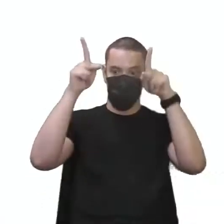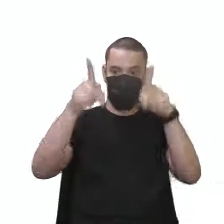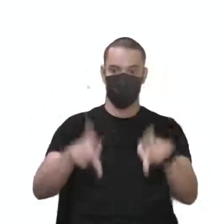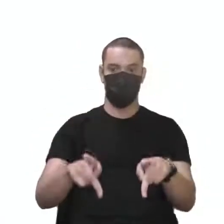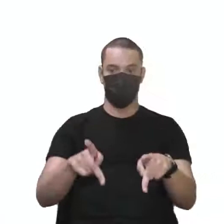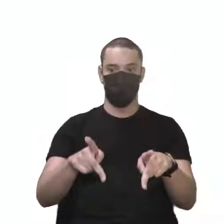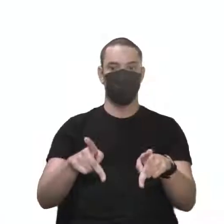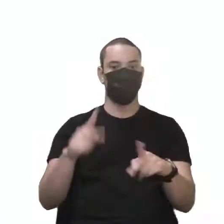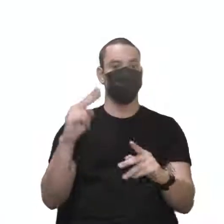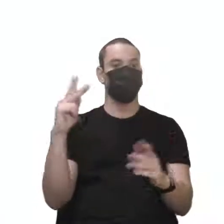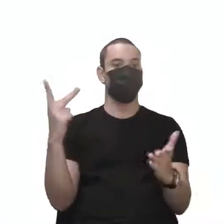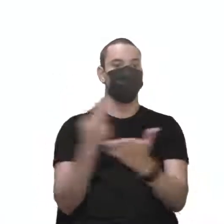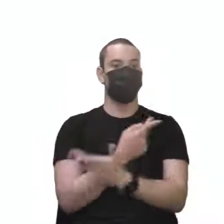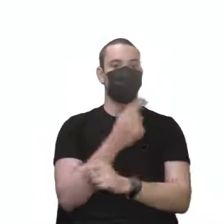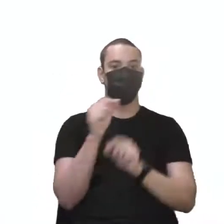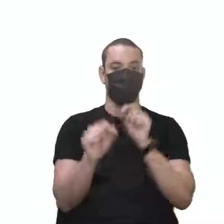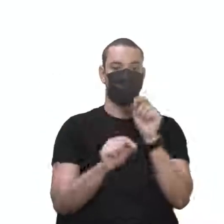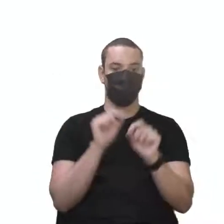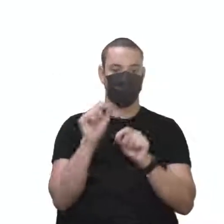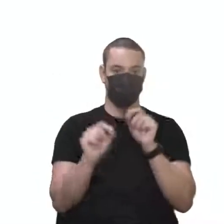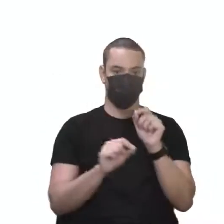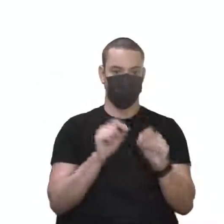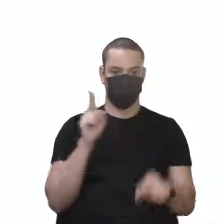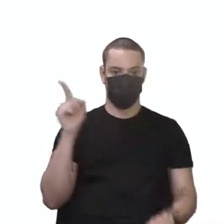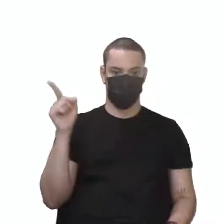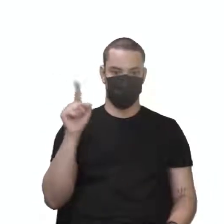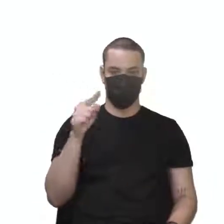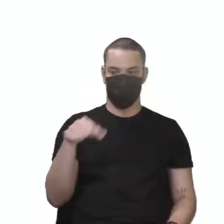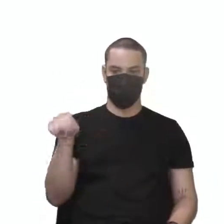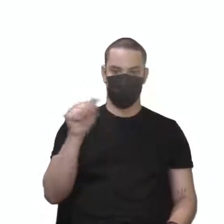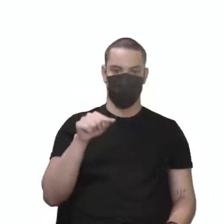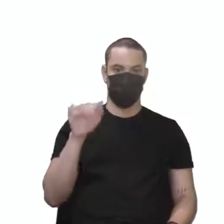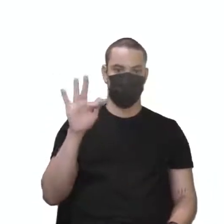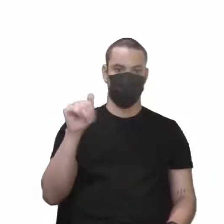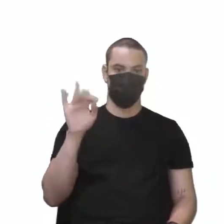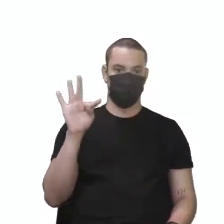vai acontecer? Esse fator